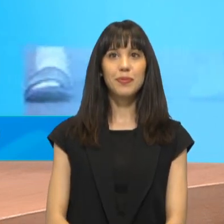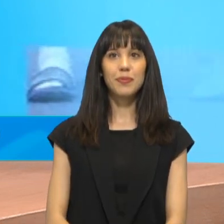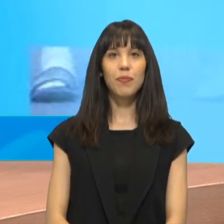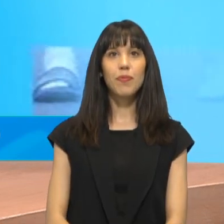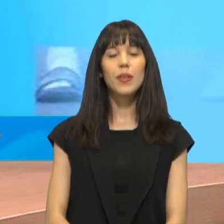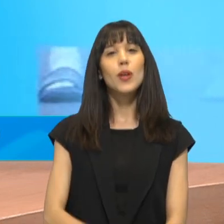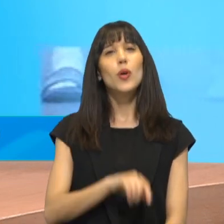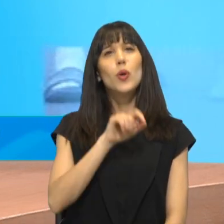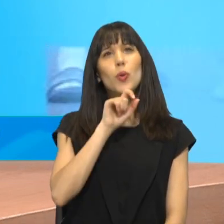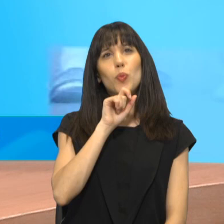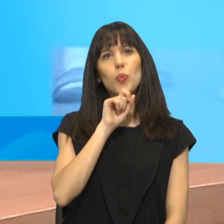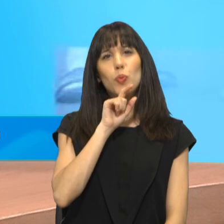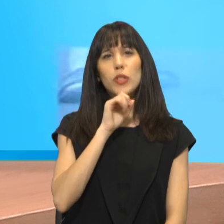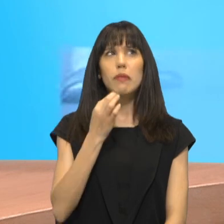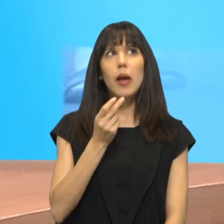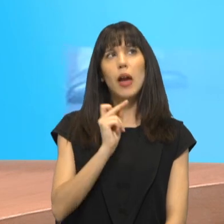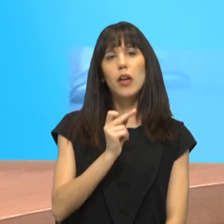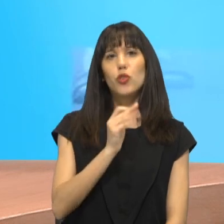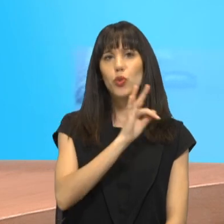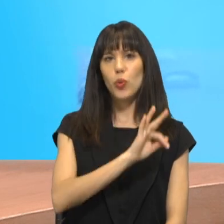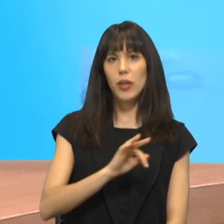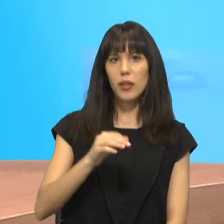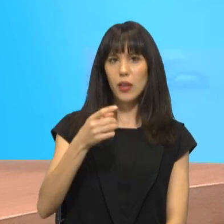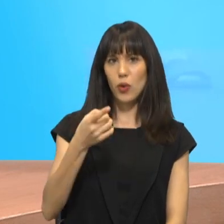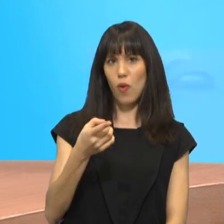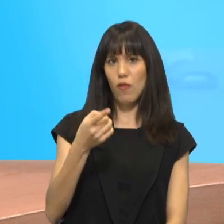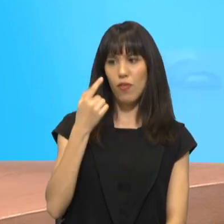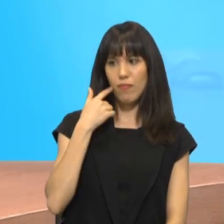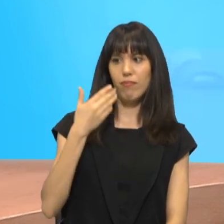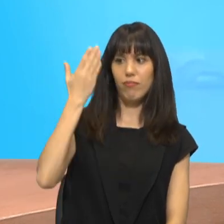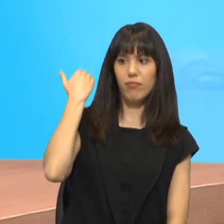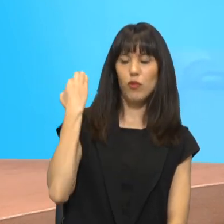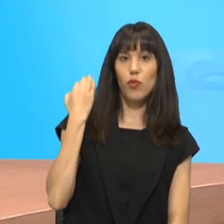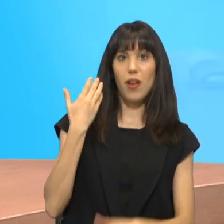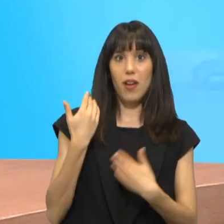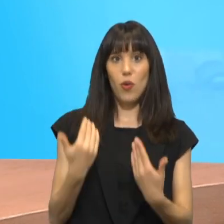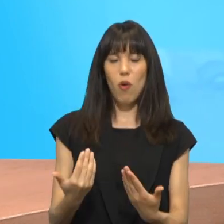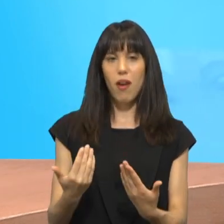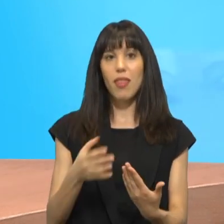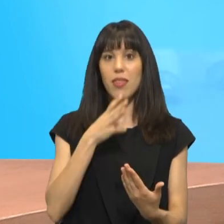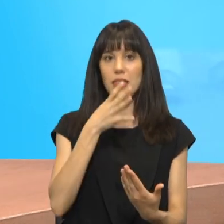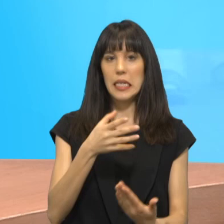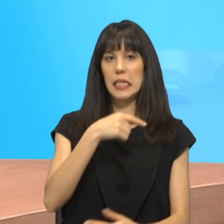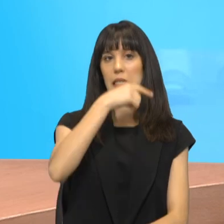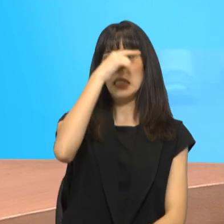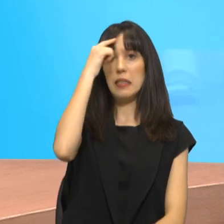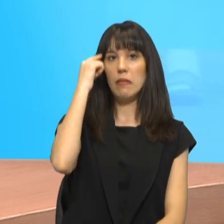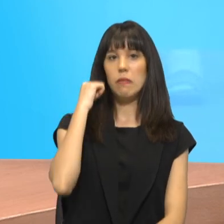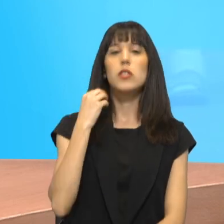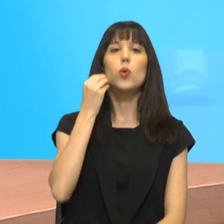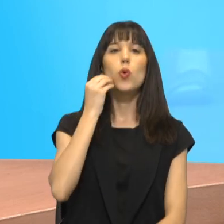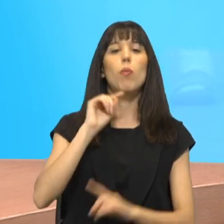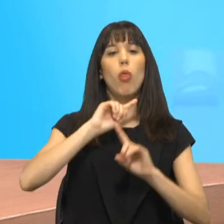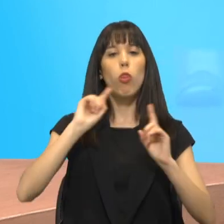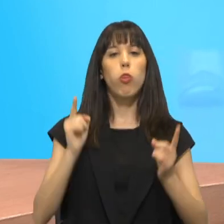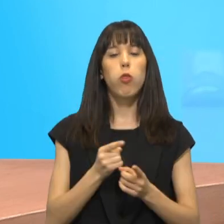Talvez à distância dos 49 anos que nos separam da data, é um pouco difícil fazer um